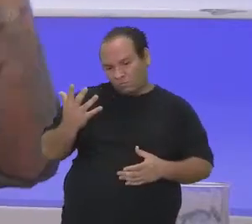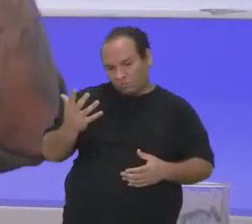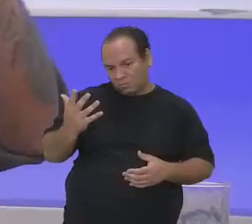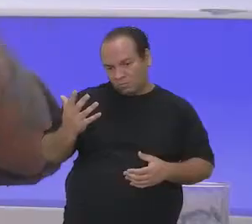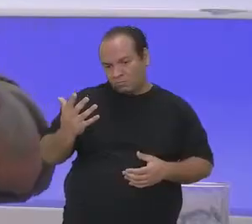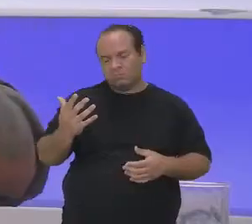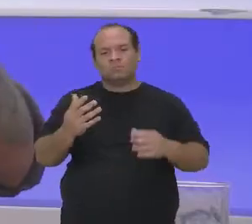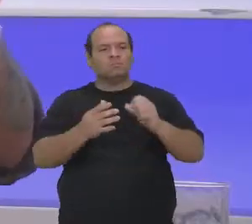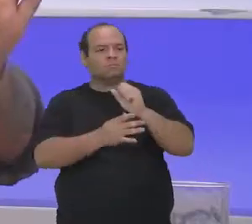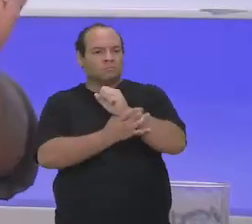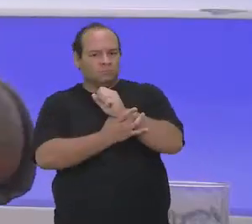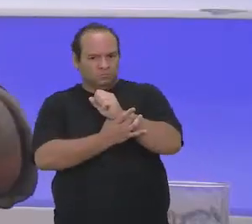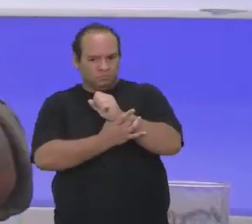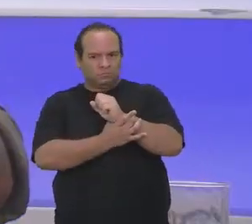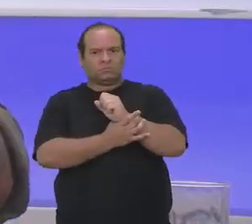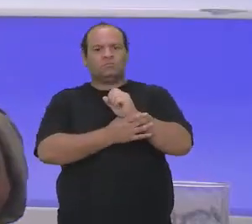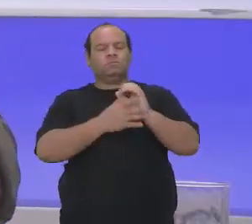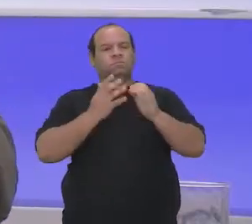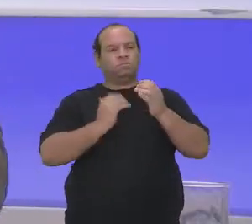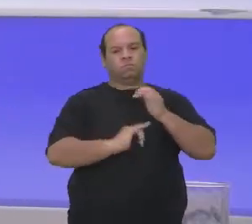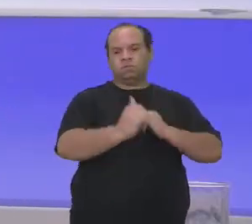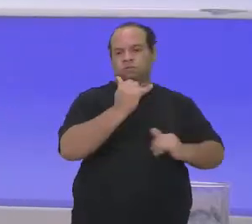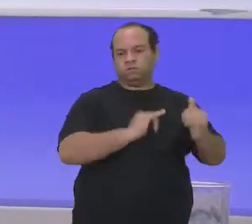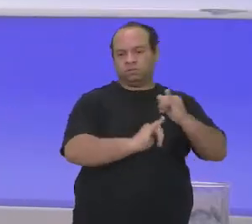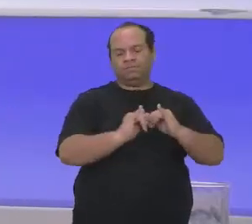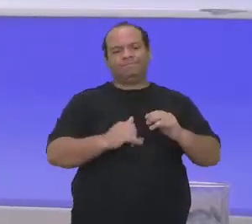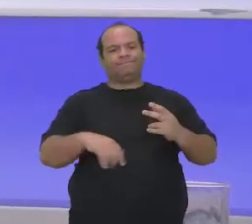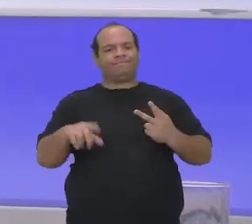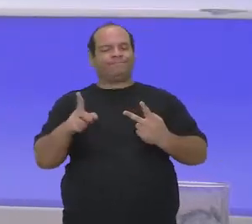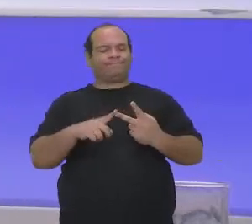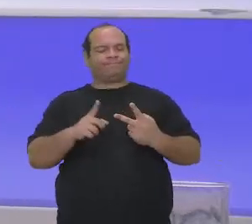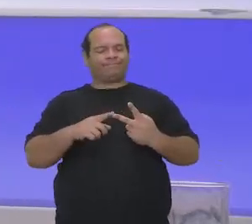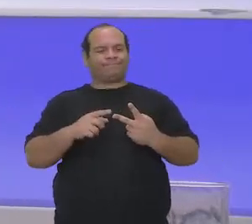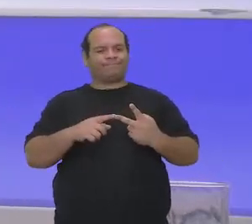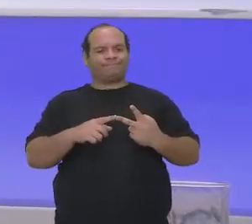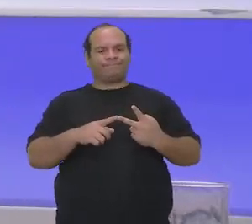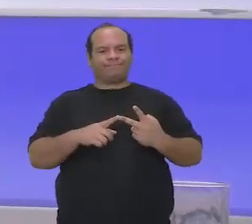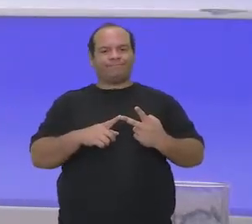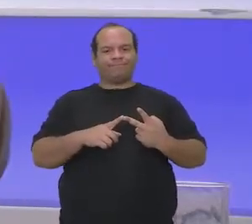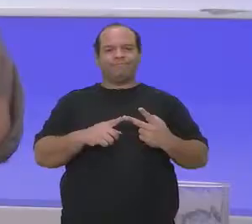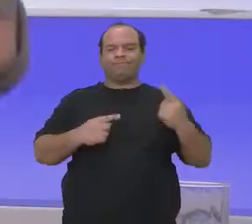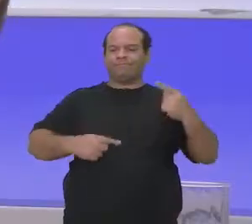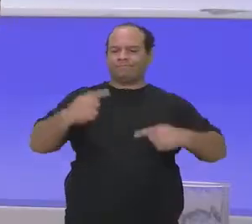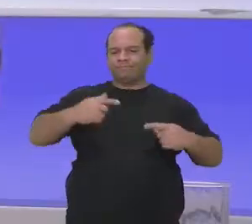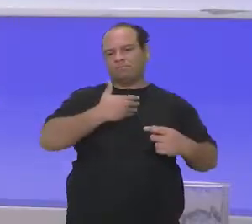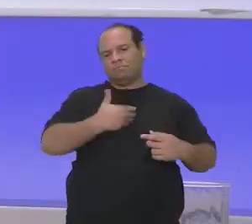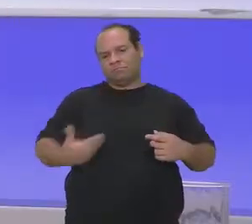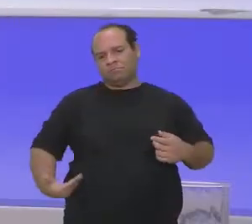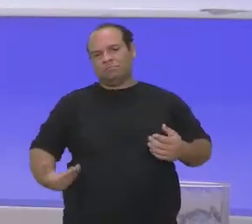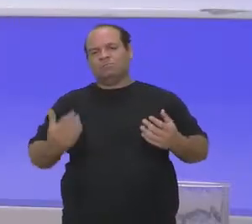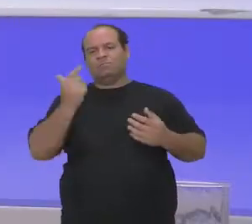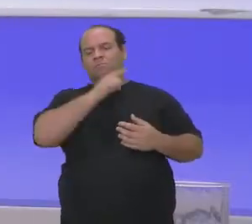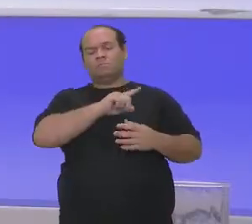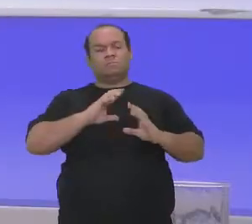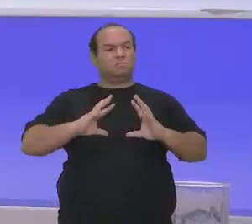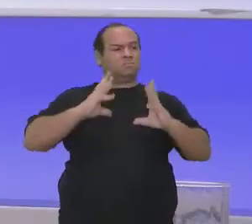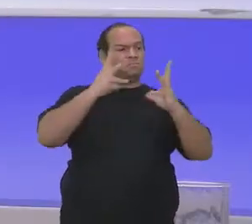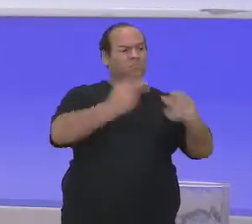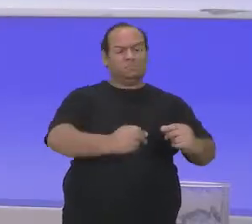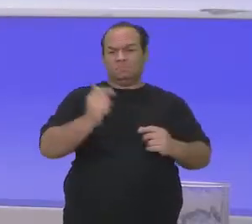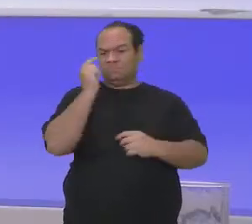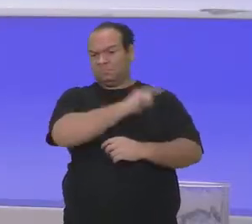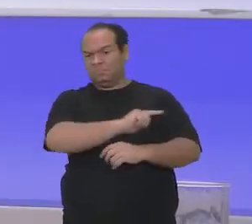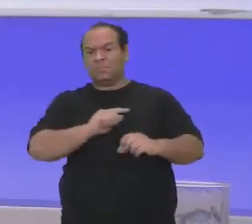a segurança de despacho energético e também a parte de políticas públicas para o acesso a todos da